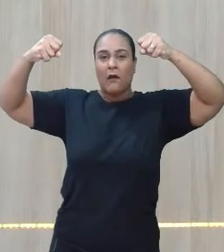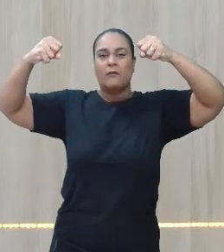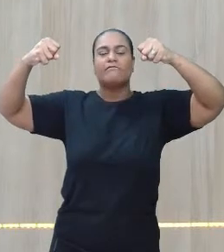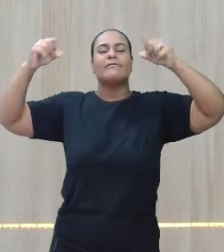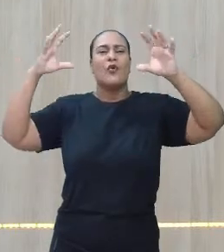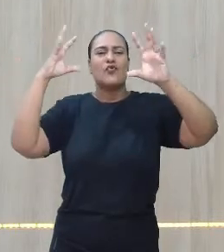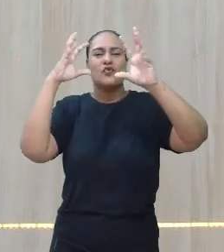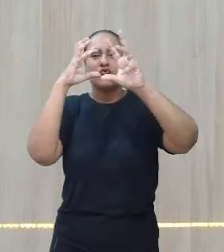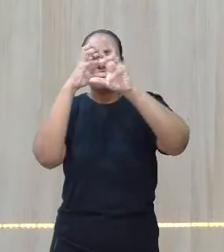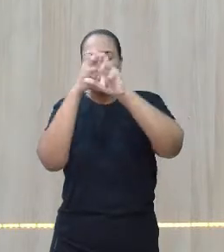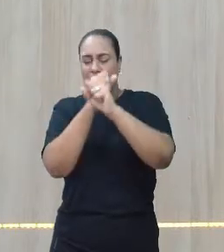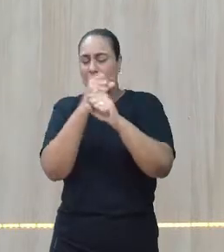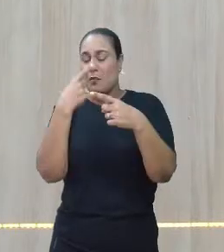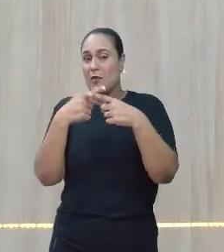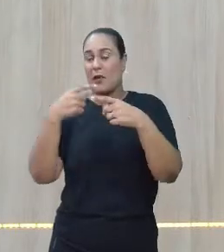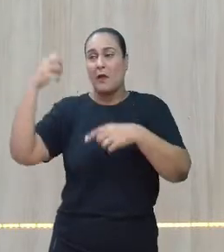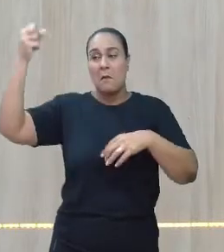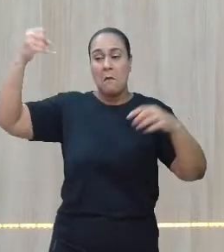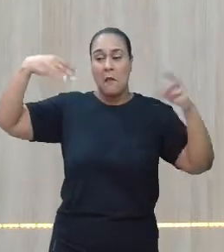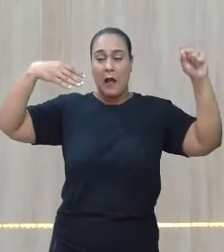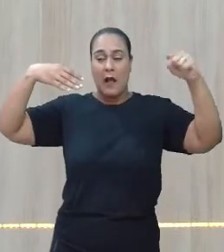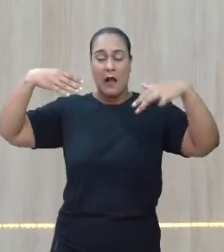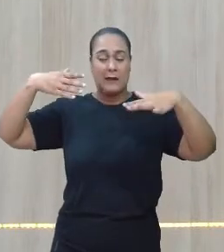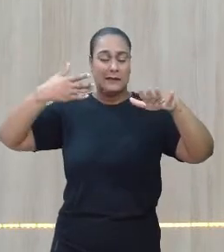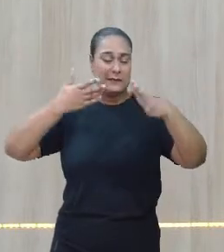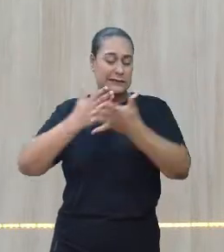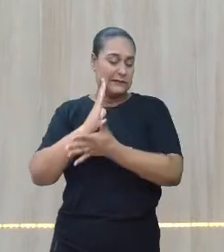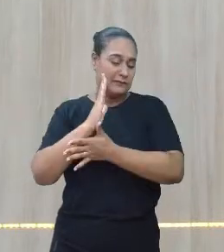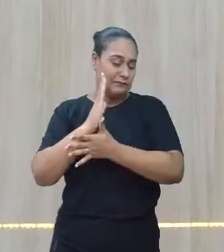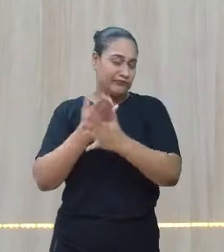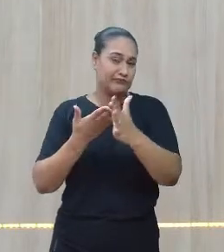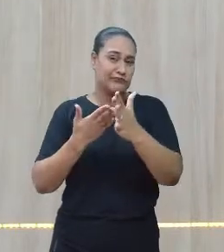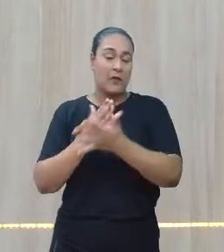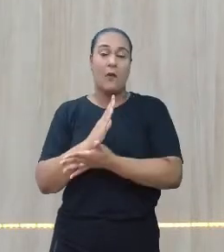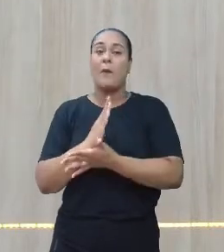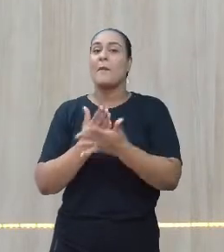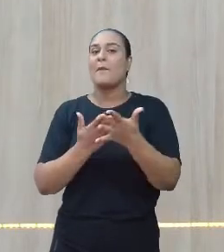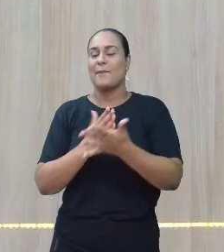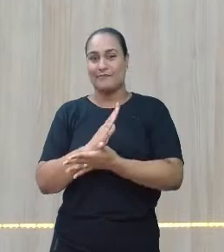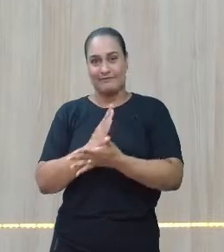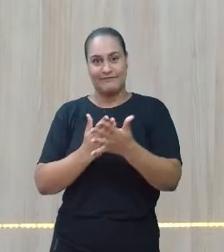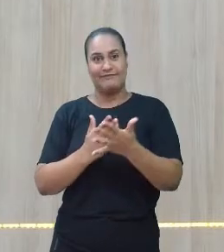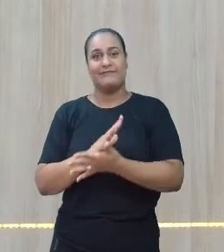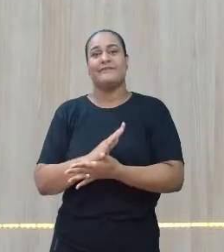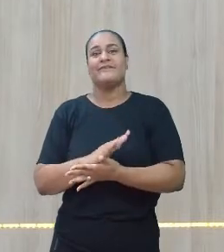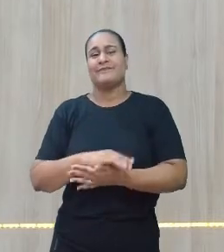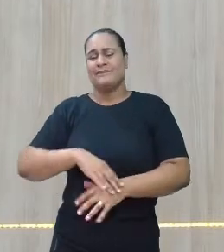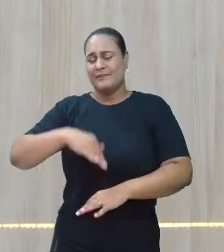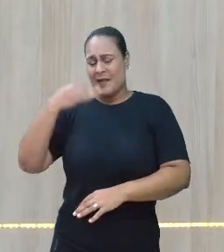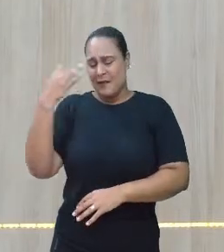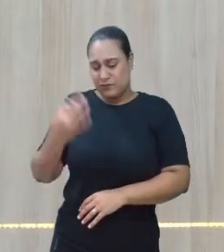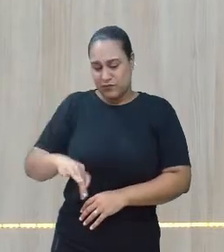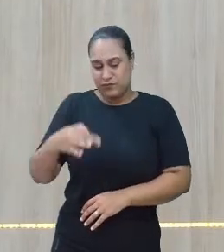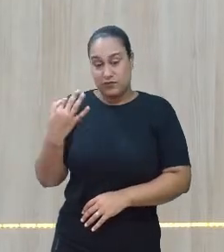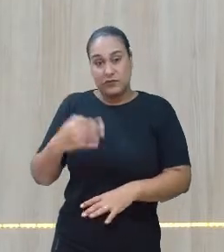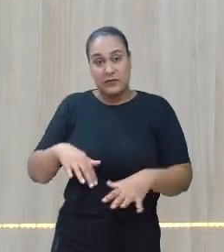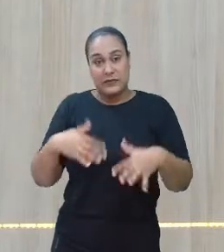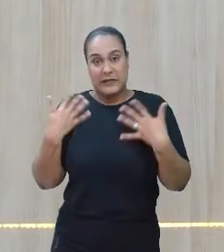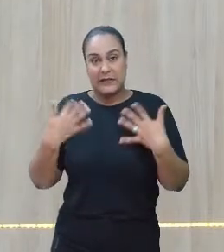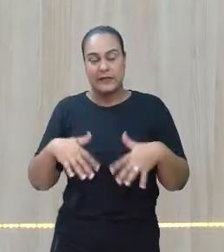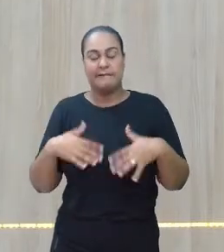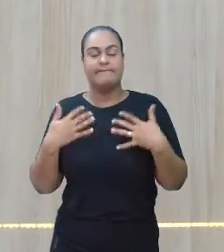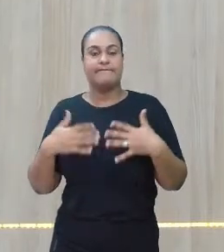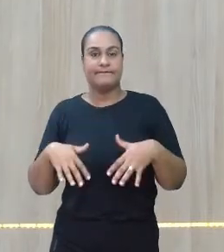está incomodando, está deixando a pessoa bem mais, né, vamos dizer assim, a dor intensificando.